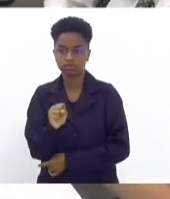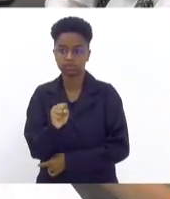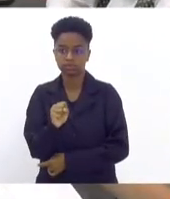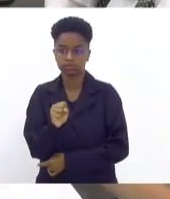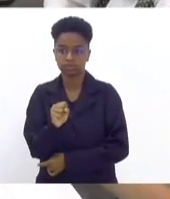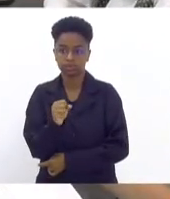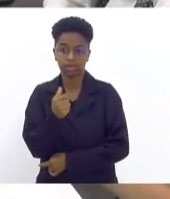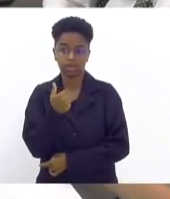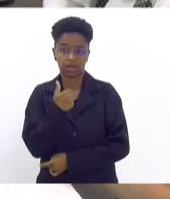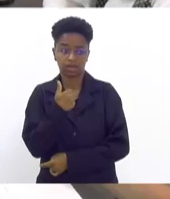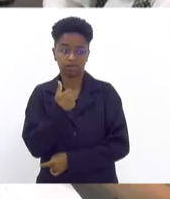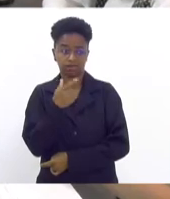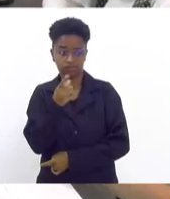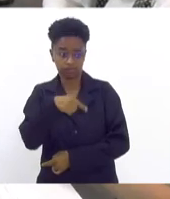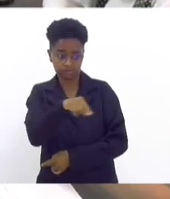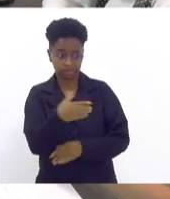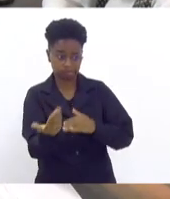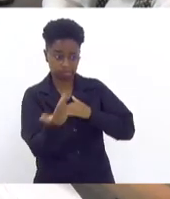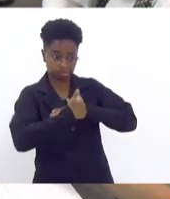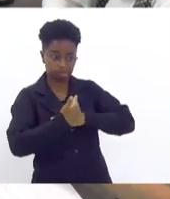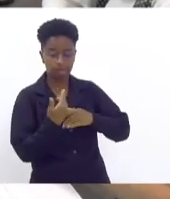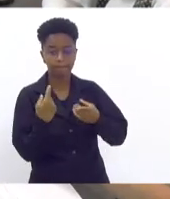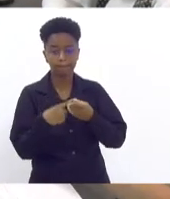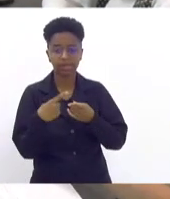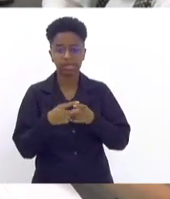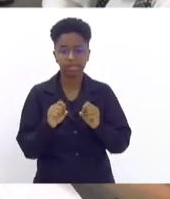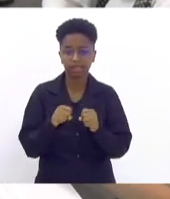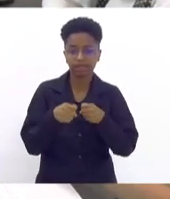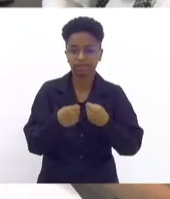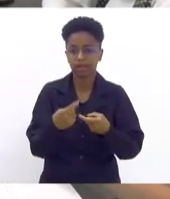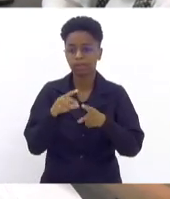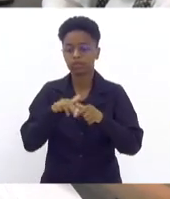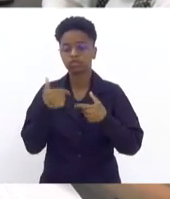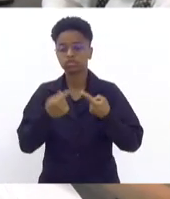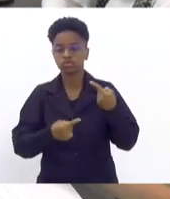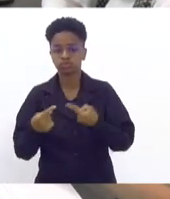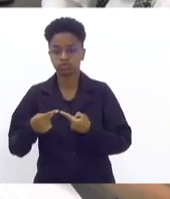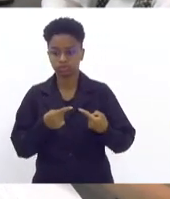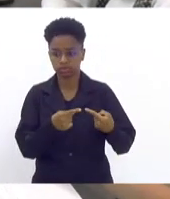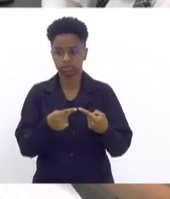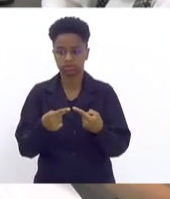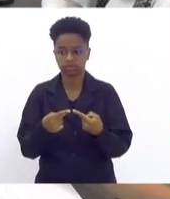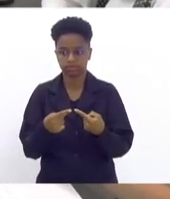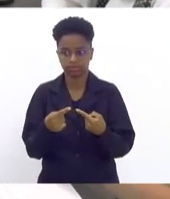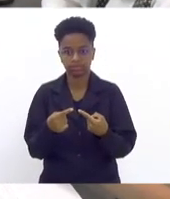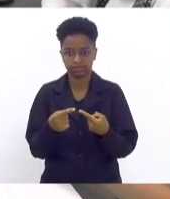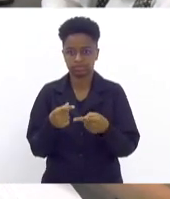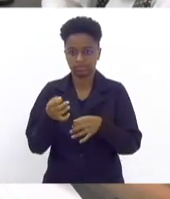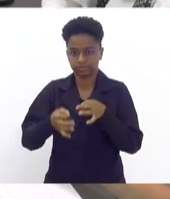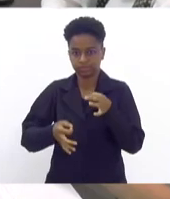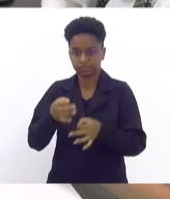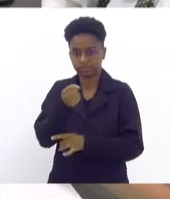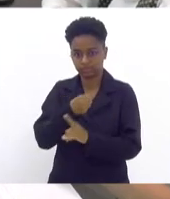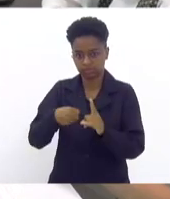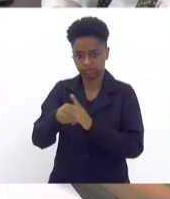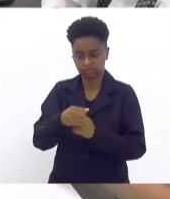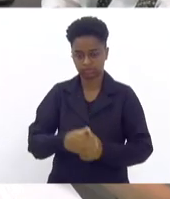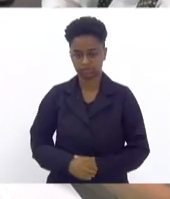ficar, vencido na defesa da isenção por uma discussão aqui de justiça social.